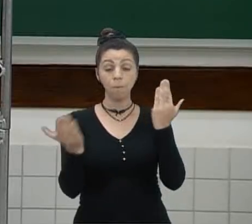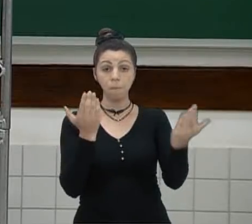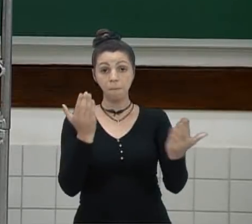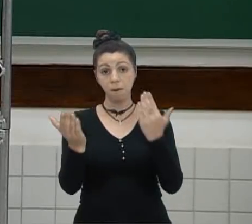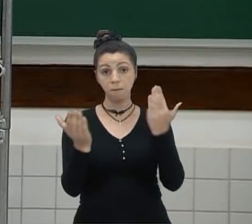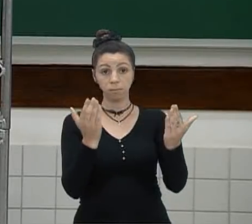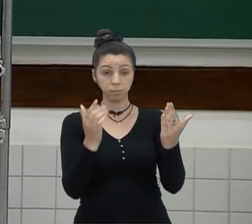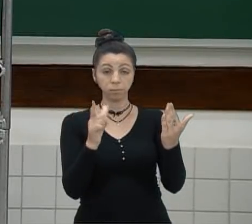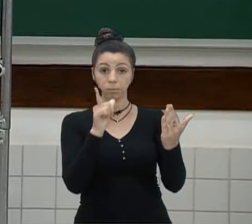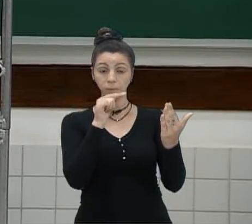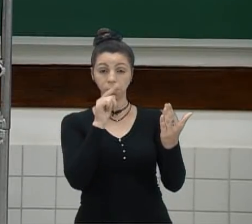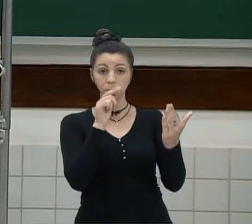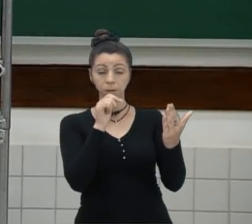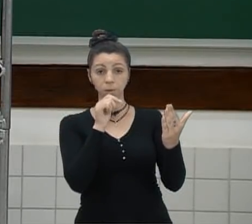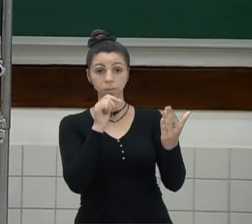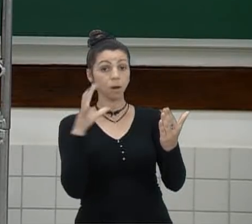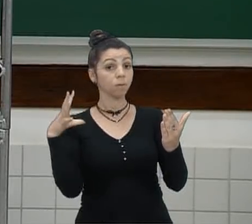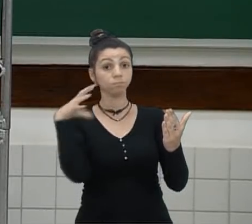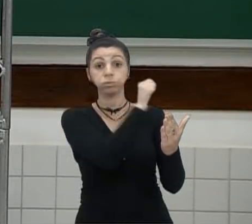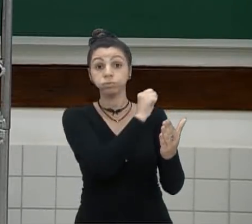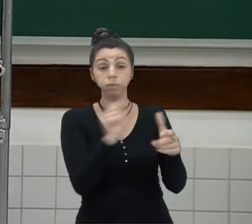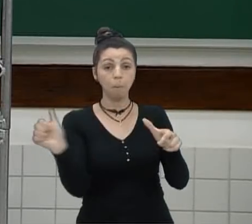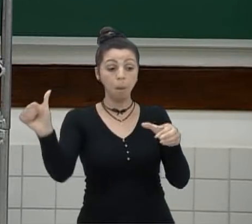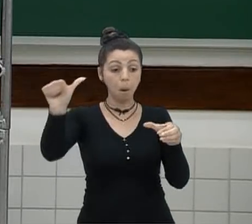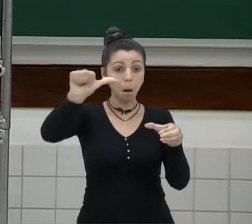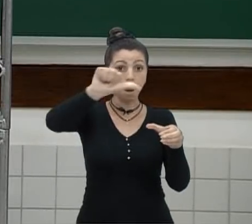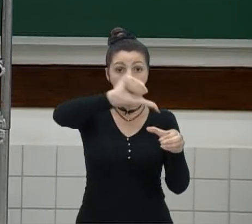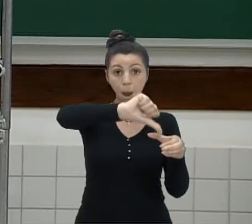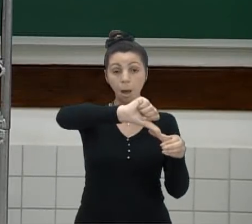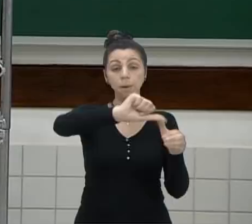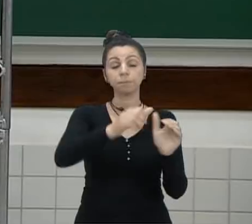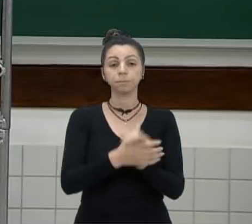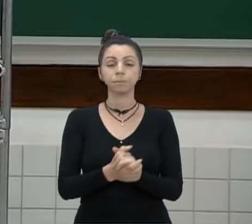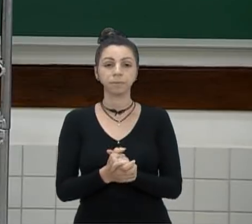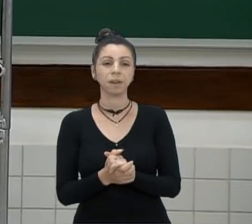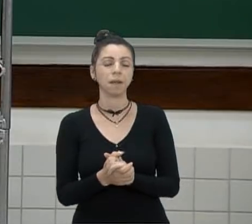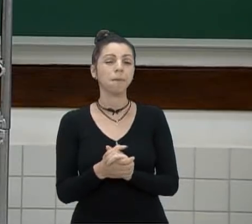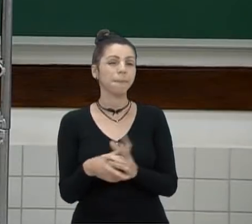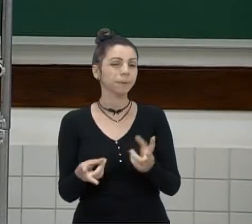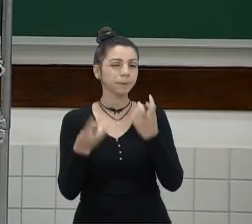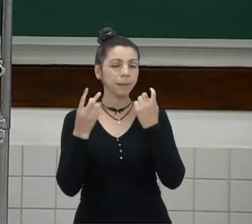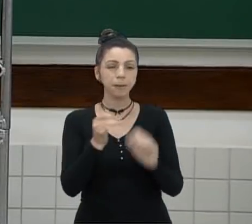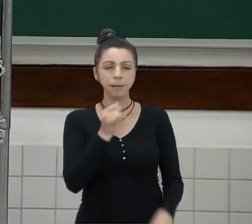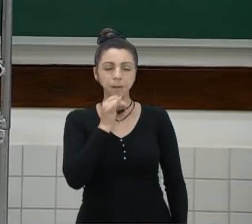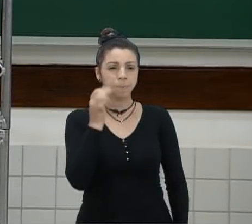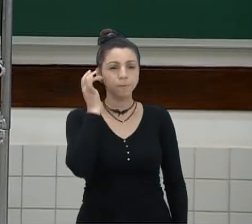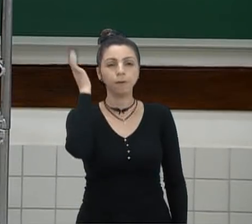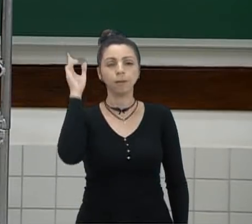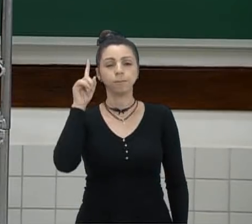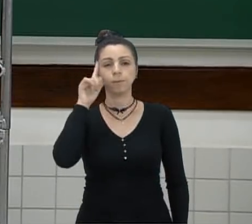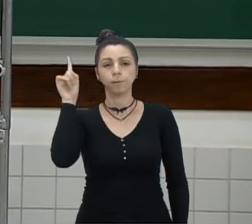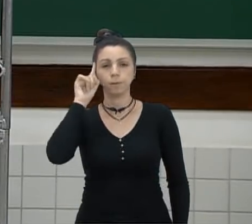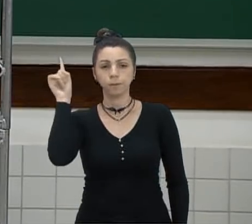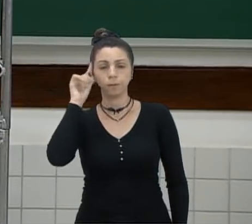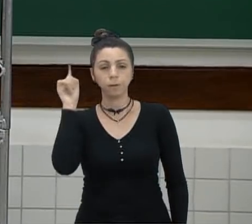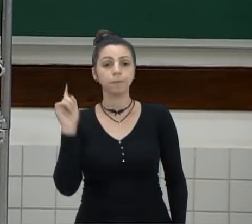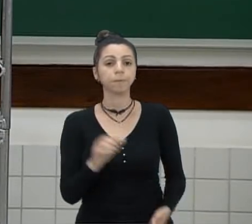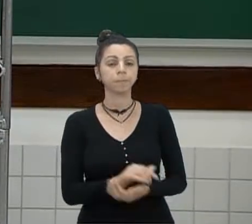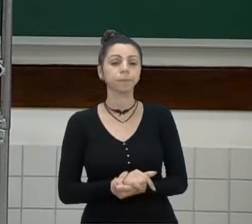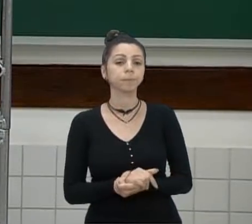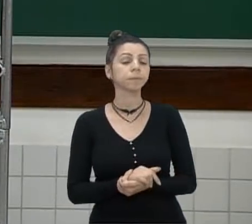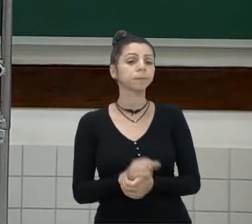água, que a velocidade foi maior. Viu que legal, que exemplos fáceis do dia a dia para vocês entenderem